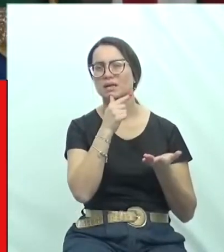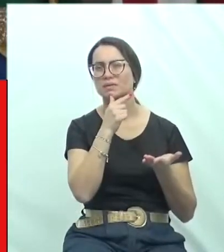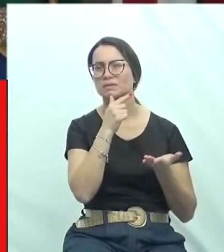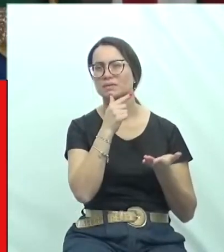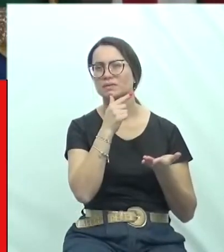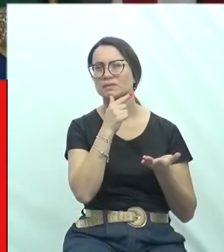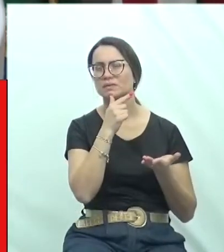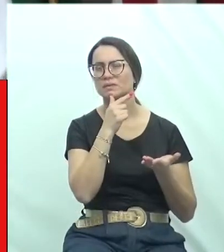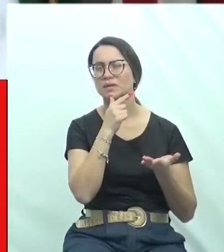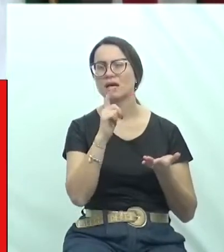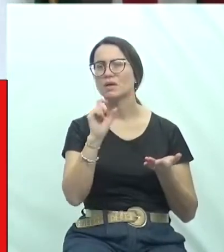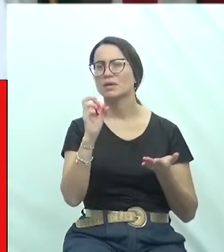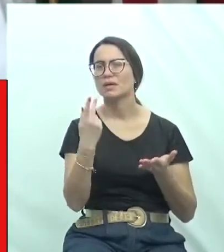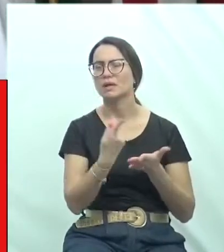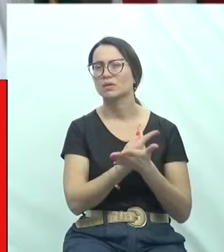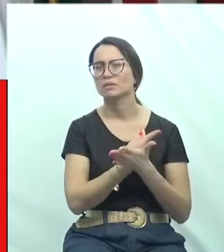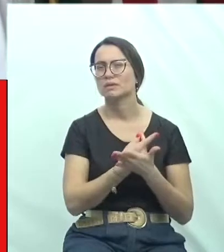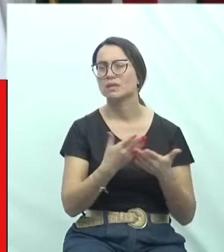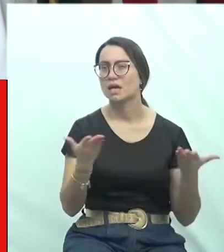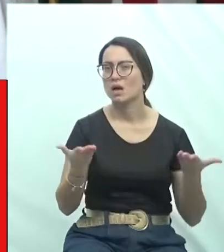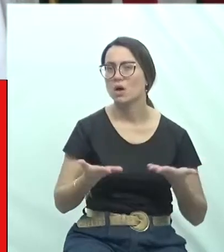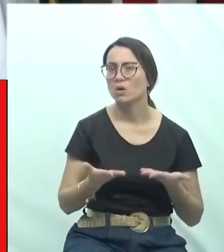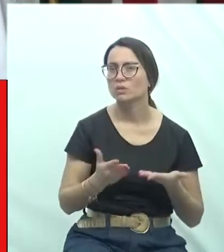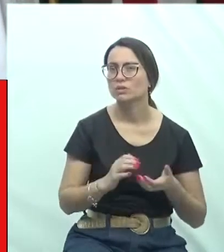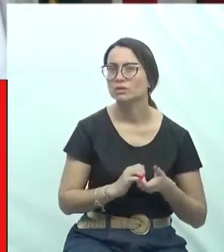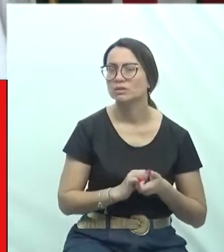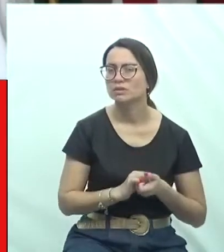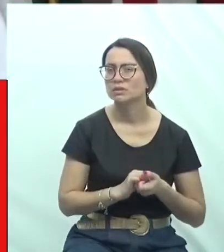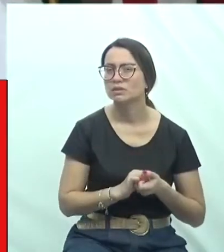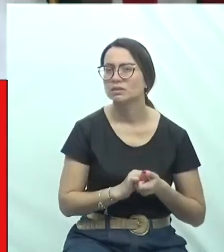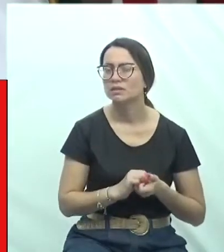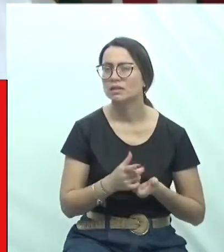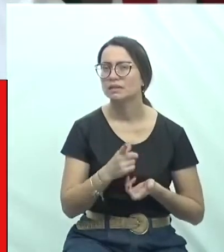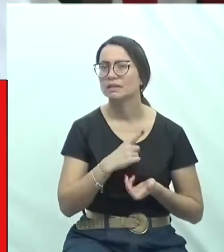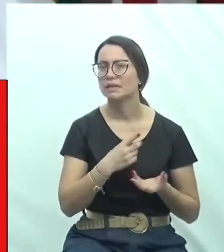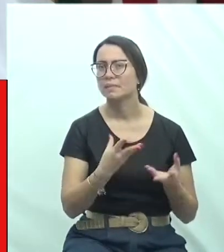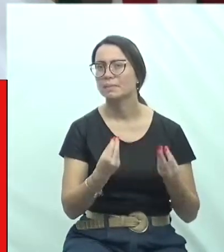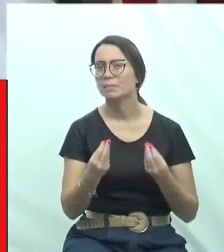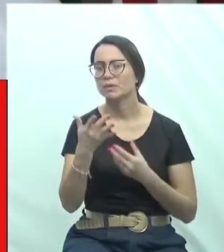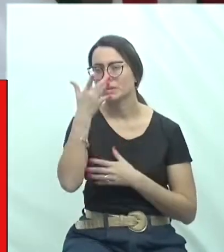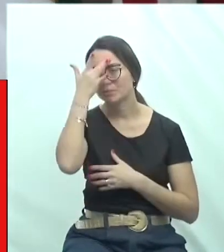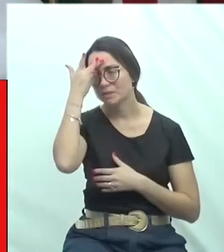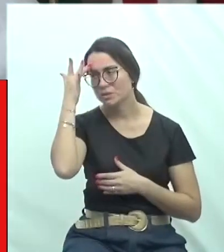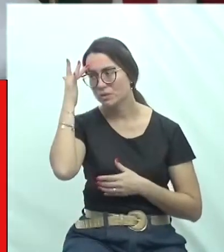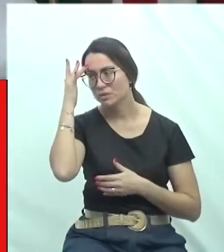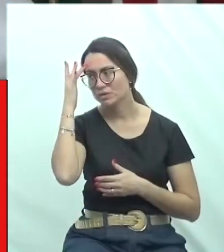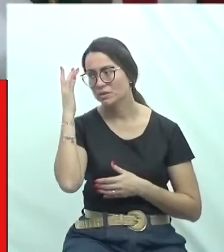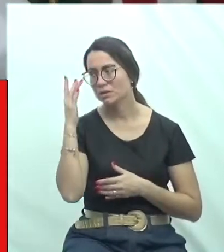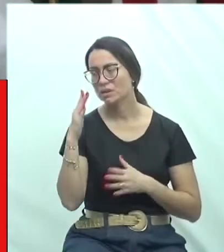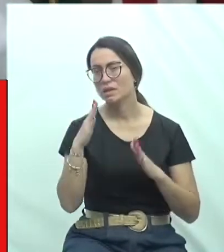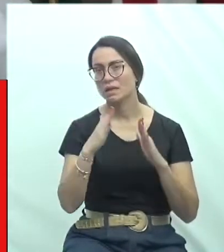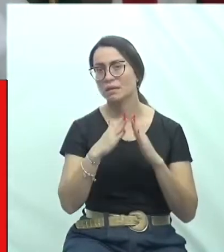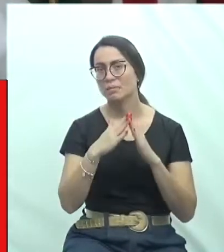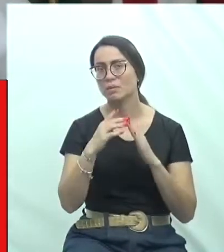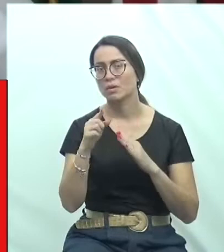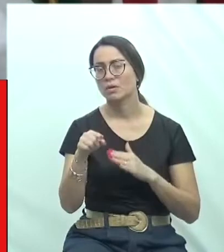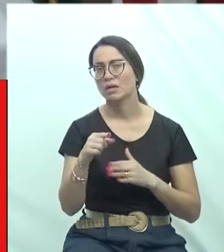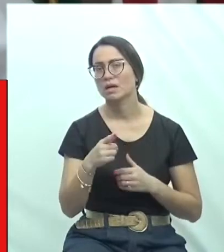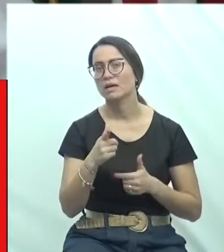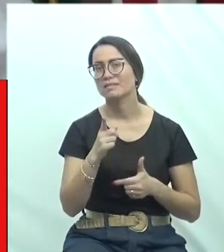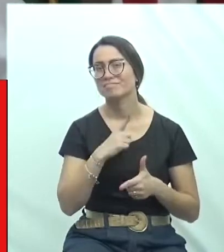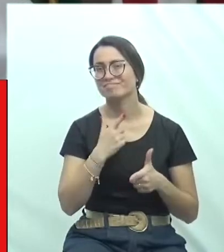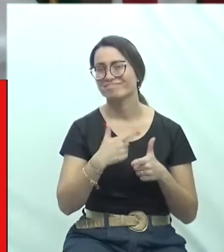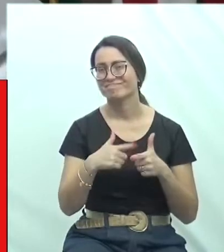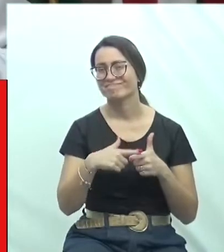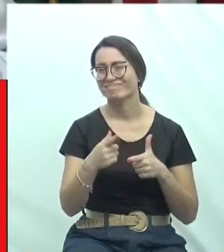E aí o que é que acontece? Hoje, tem milhares de pessoas que ali residem e que passam uma situação